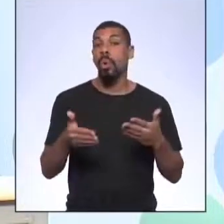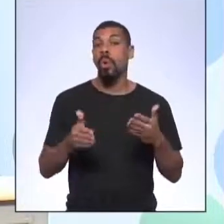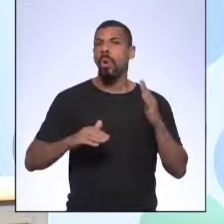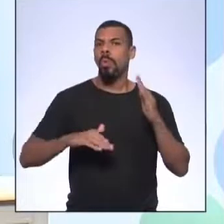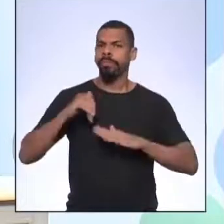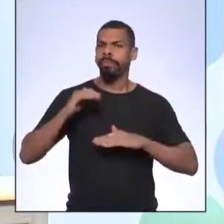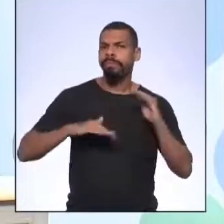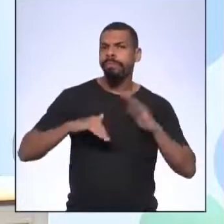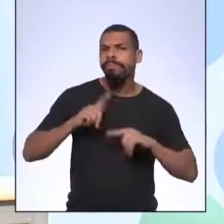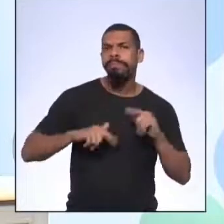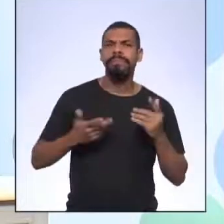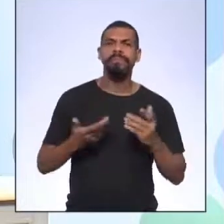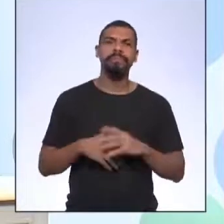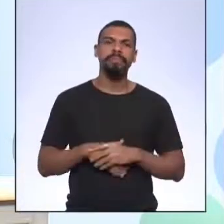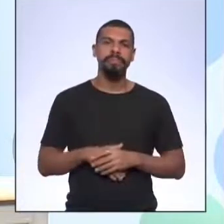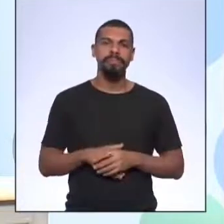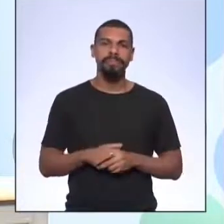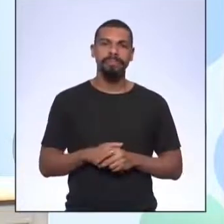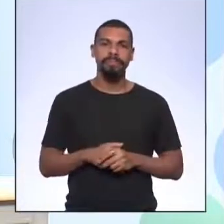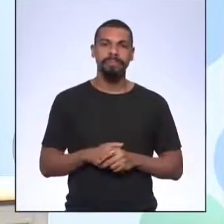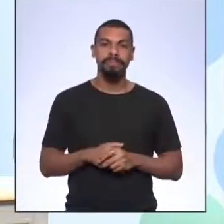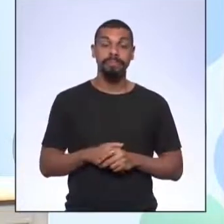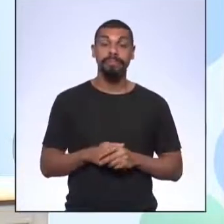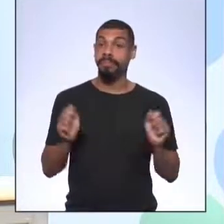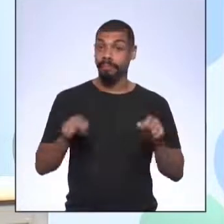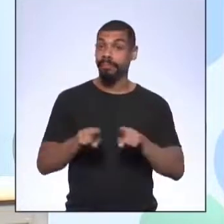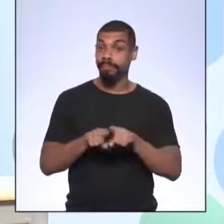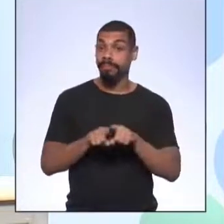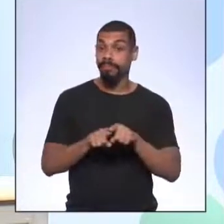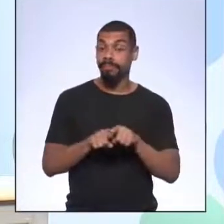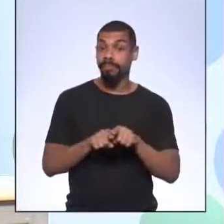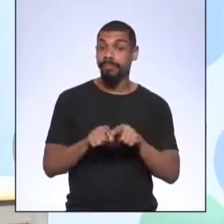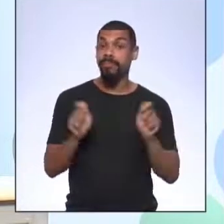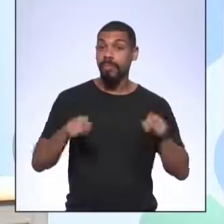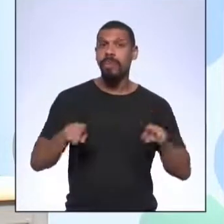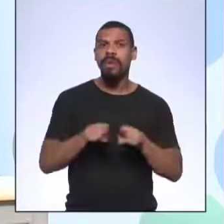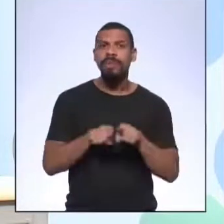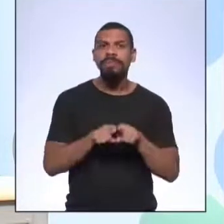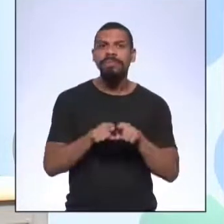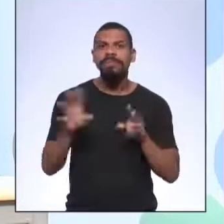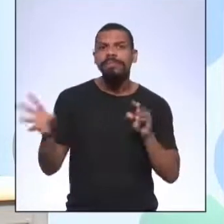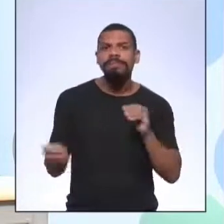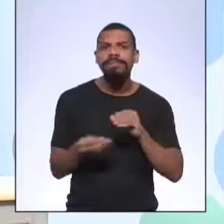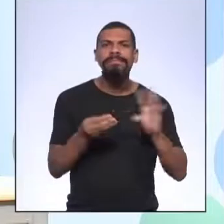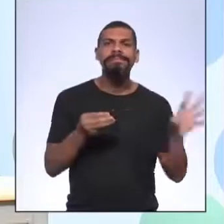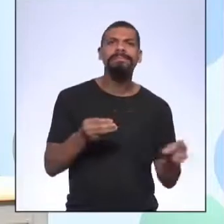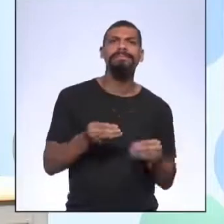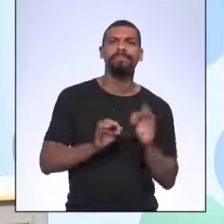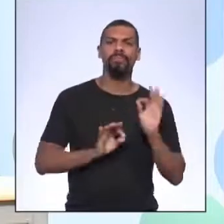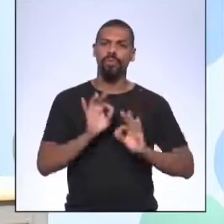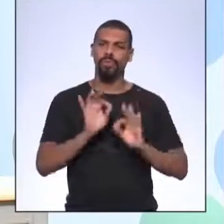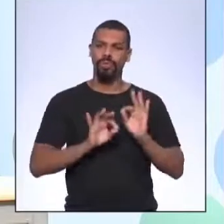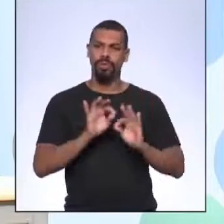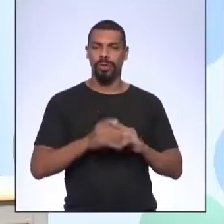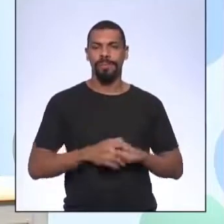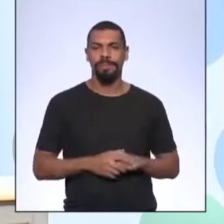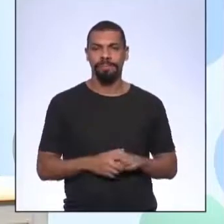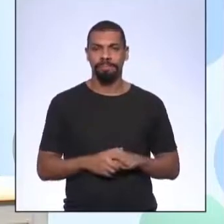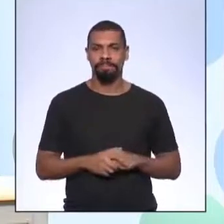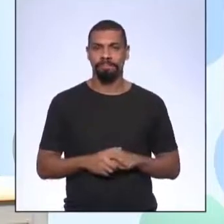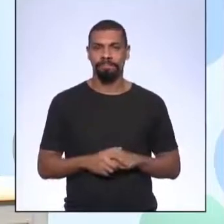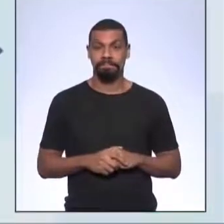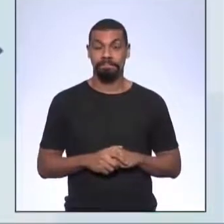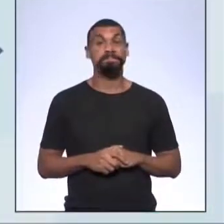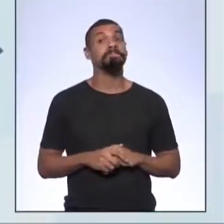materiais que tipo de recursos humanos que a gente precisa está alocando para realizar o projeto tá